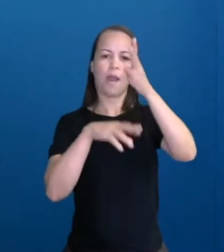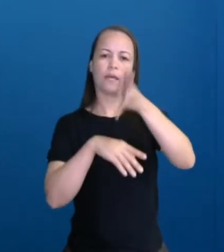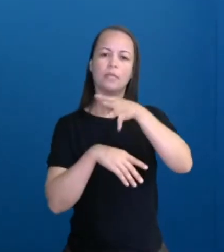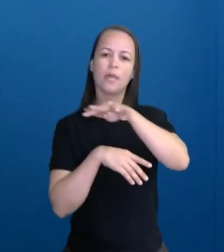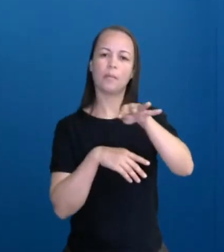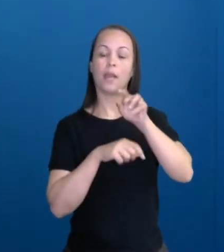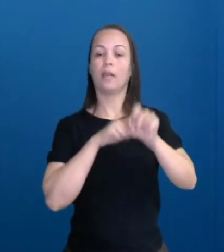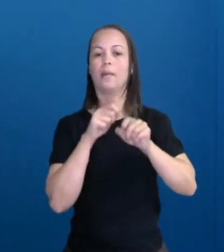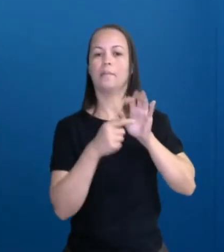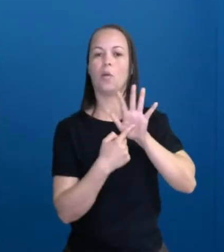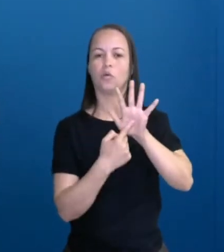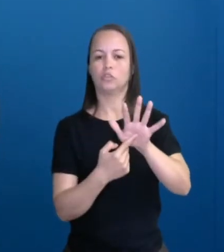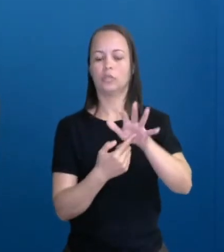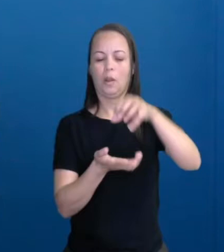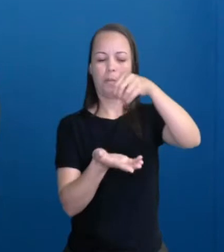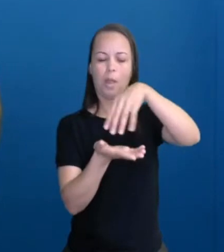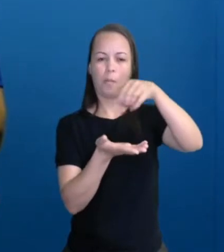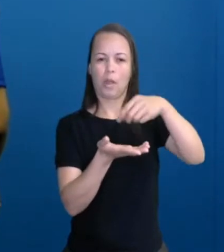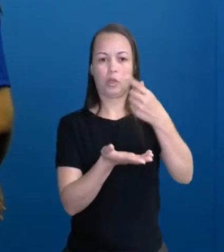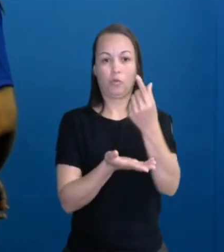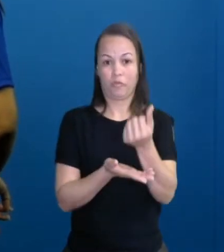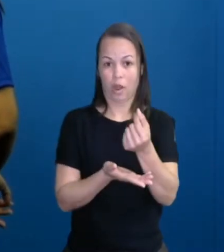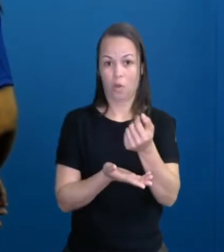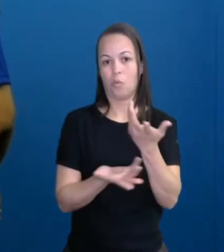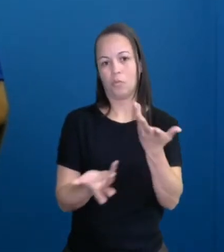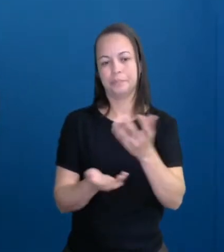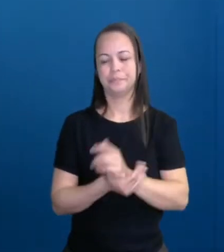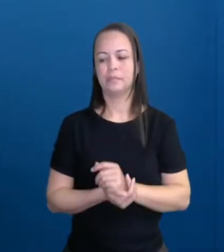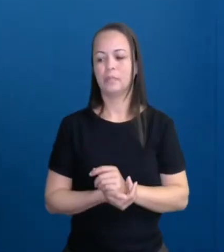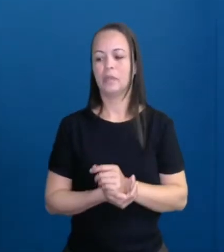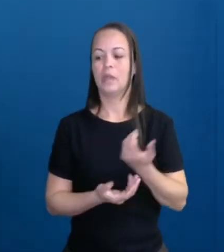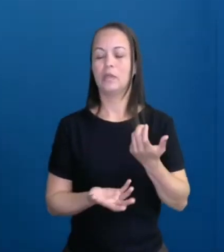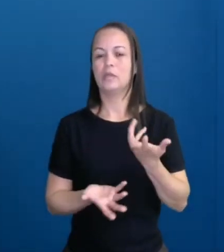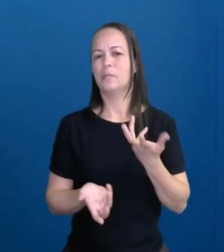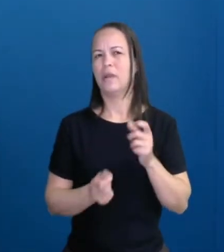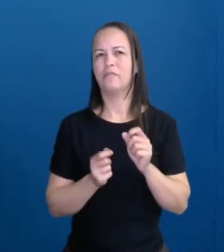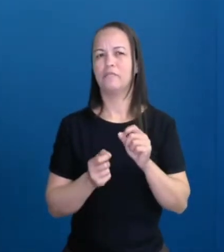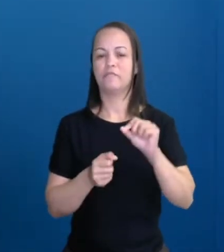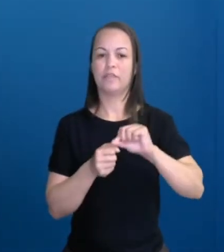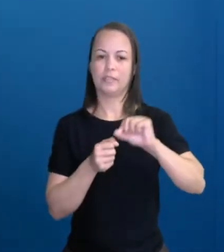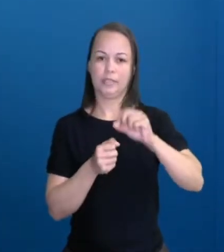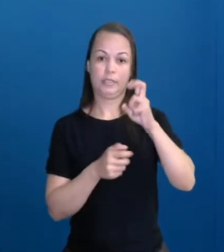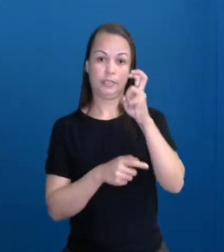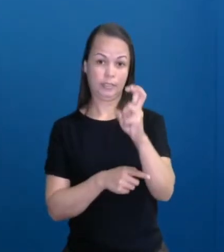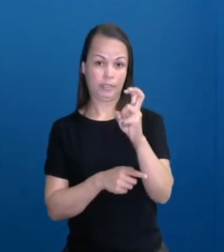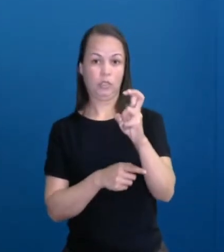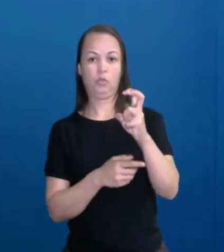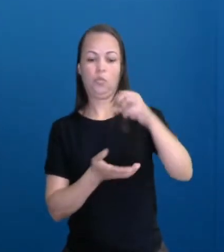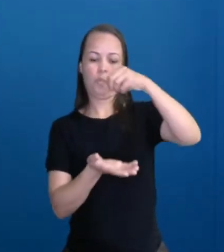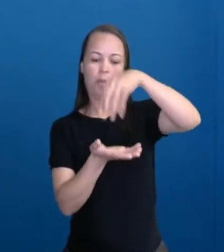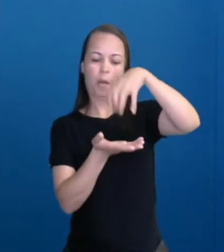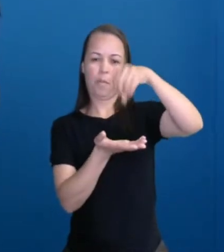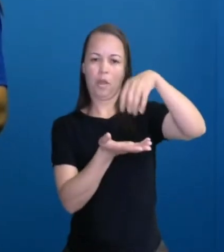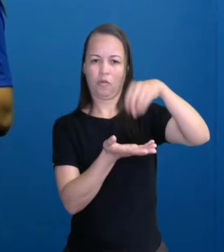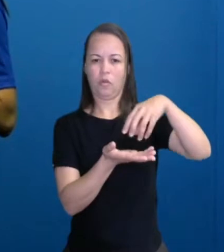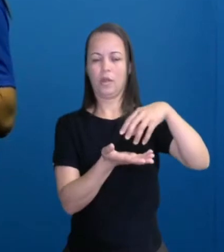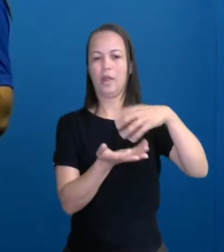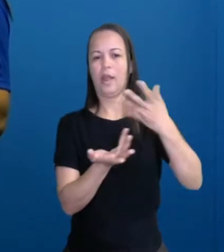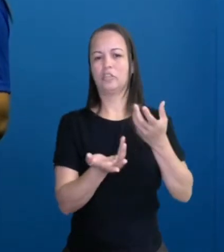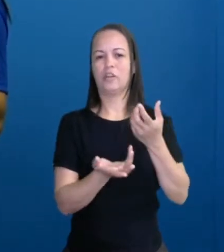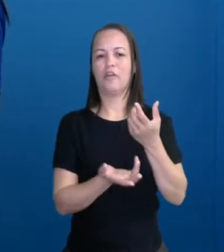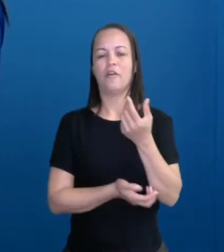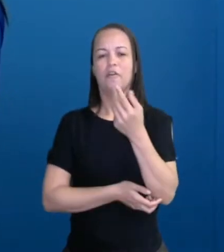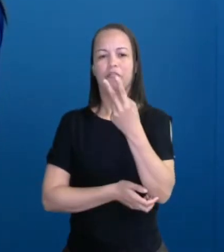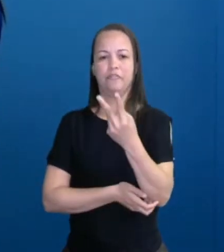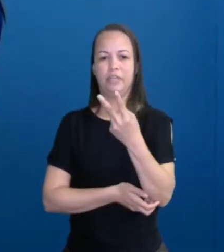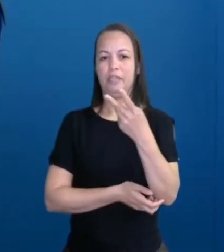aquelas xerox, aquelas cópias. Aí na tabela mostra, ó, que para fazer 5 cópias, gasta-se 25, a tabela está